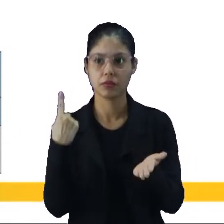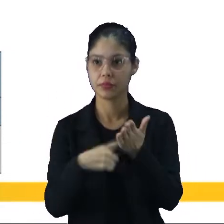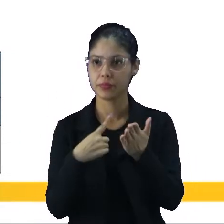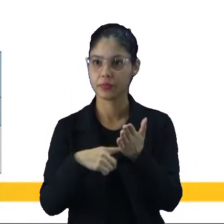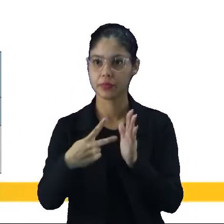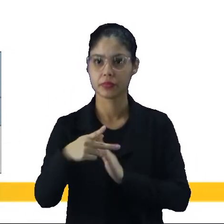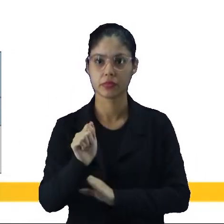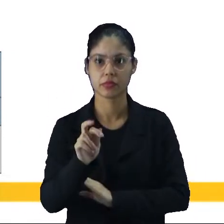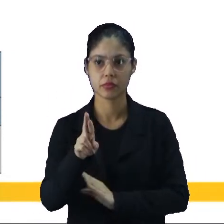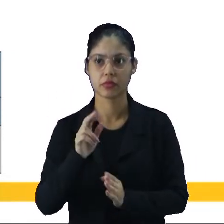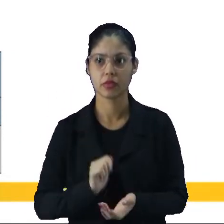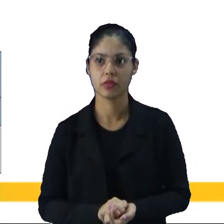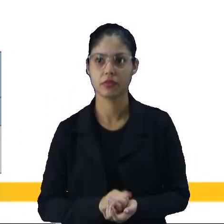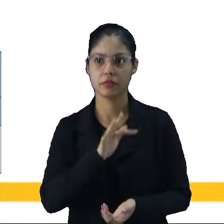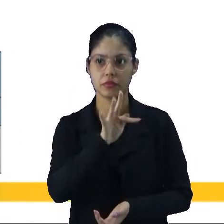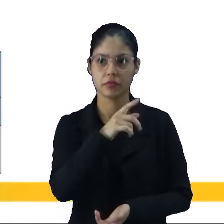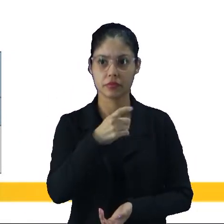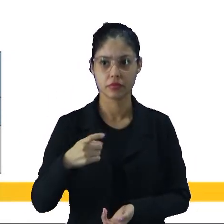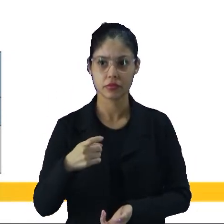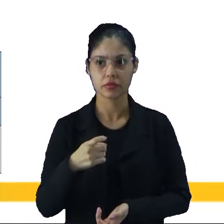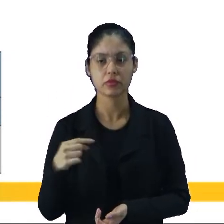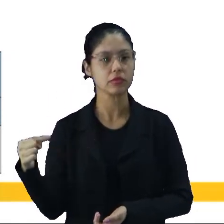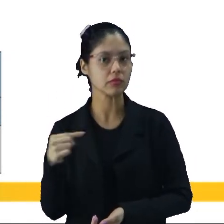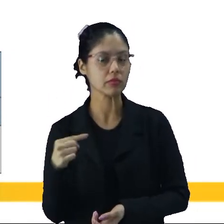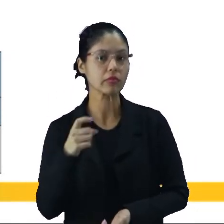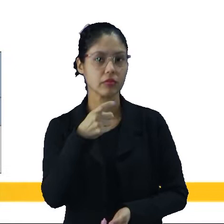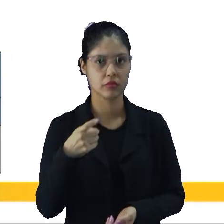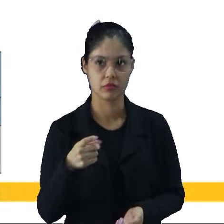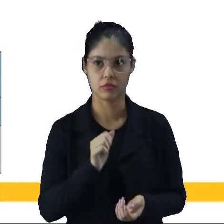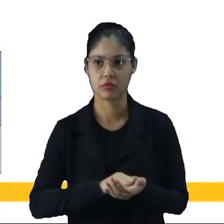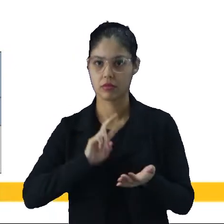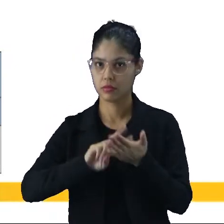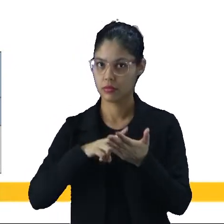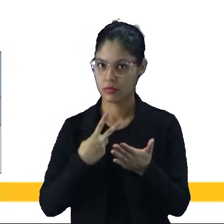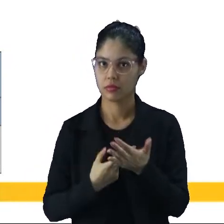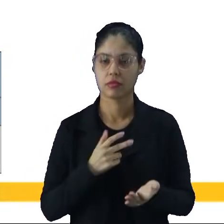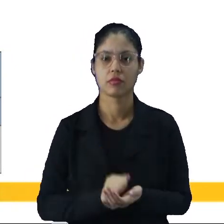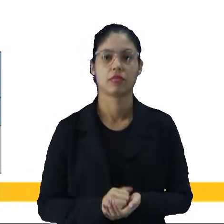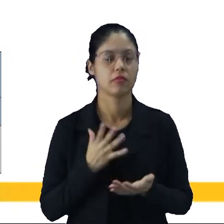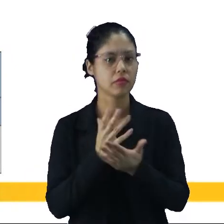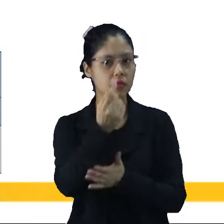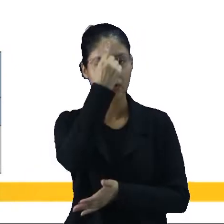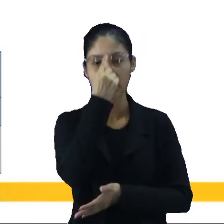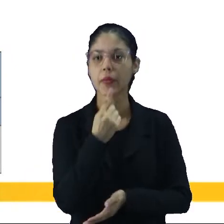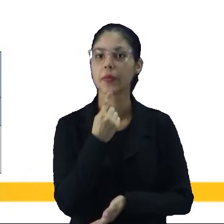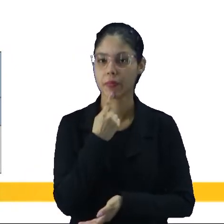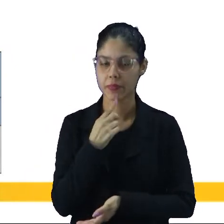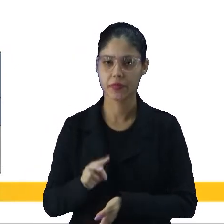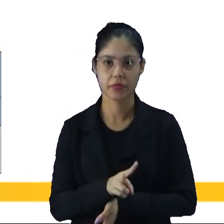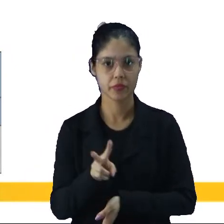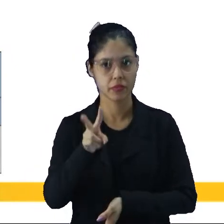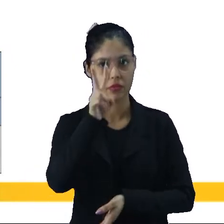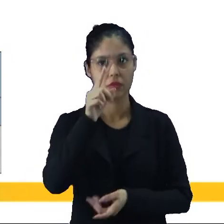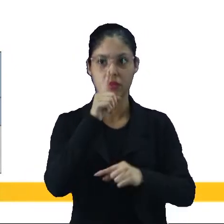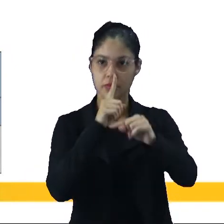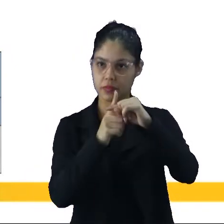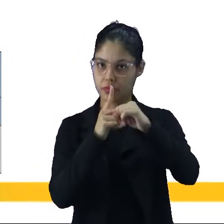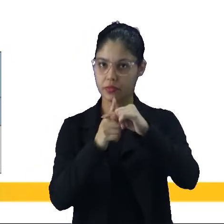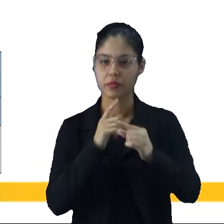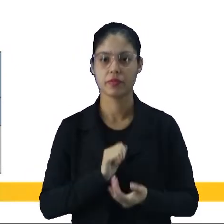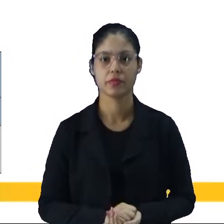considerada par, temos que f de x igual a f de menos x. Traduzindo, eu vou pegar a imagem de um valor